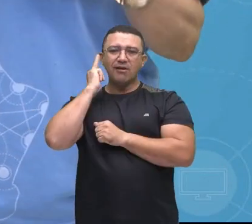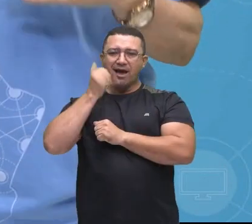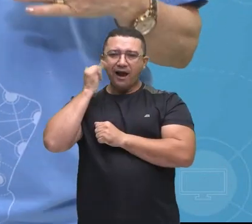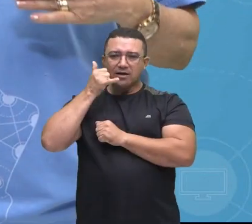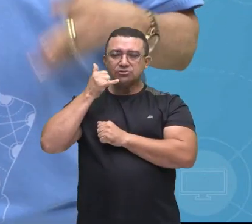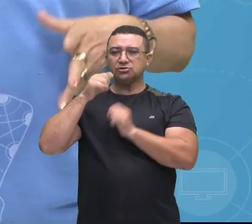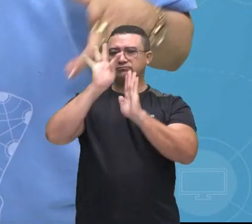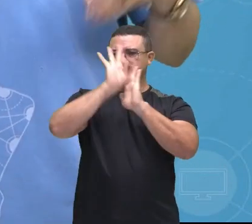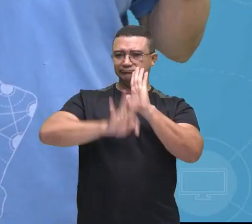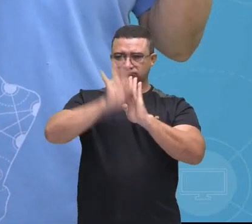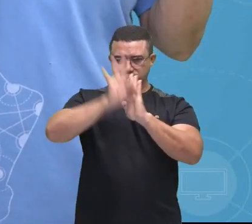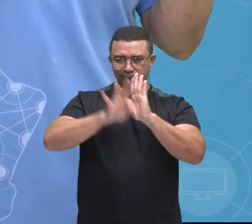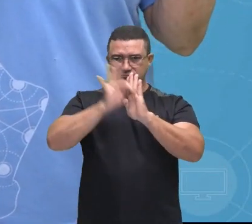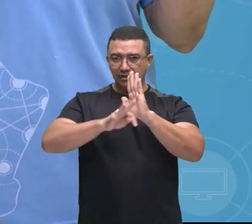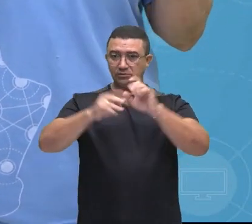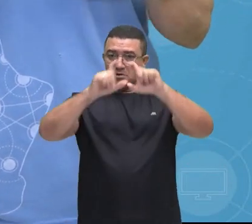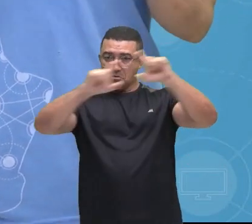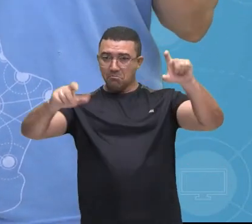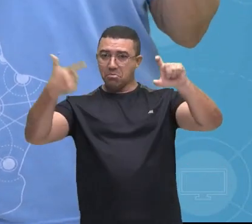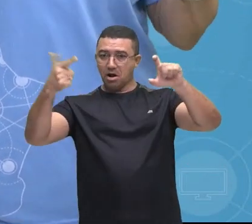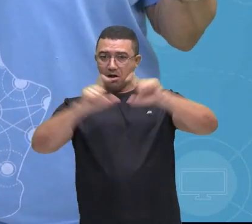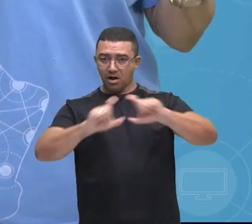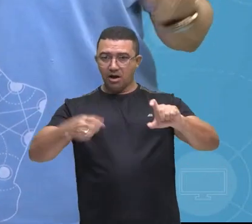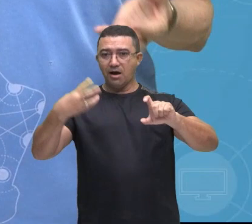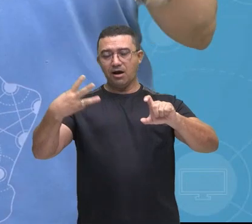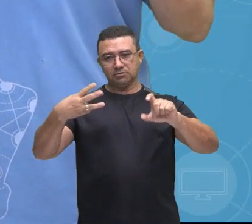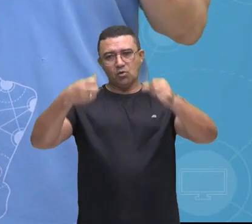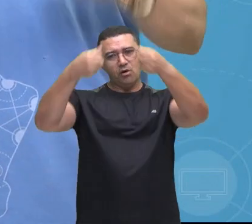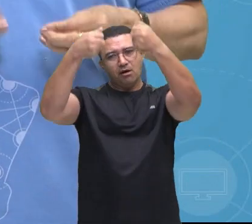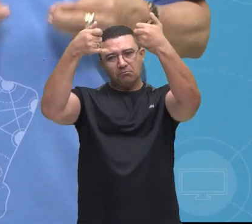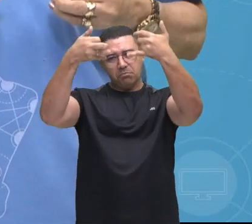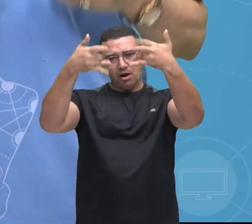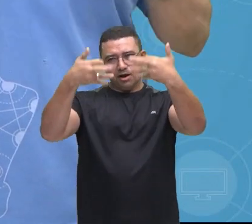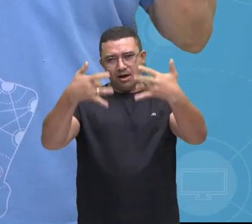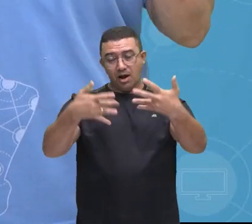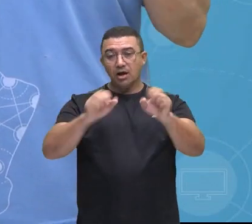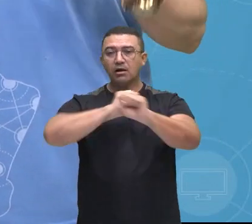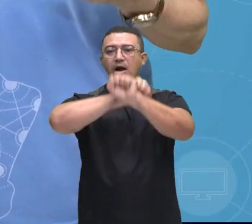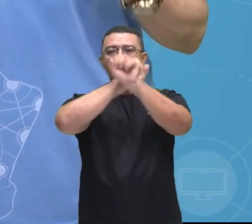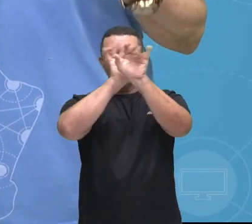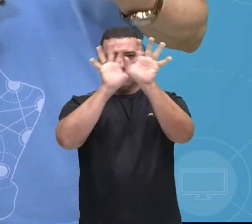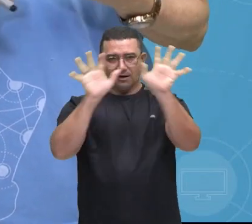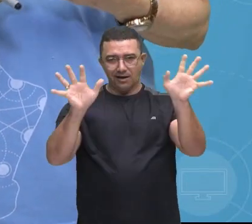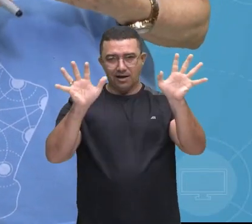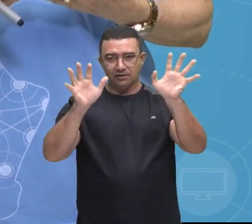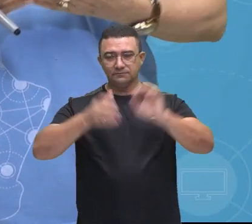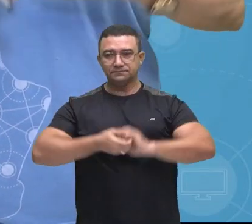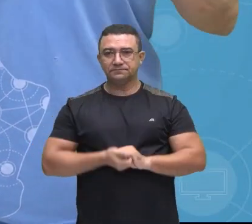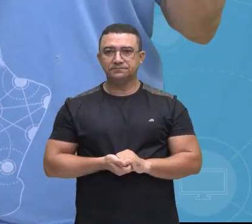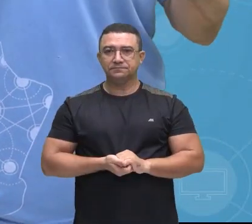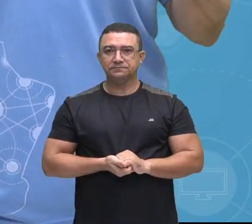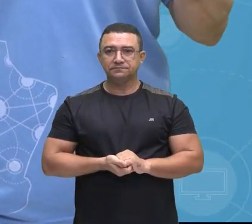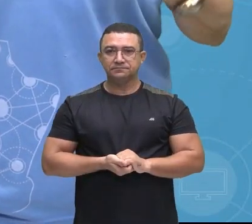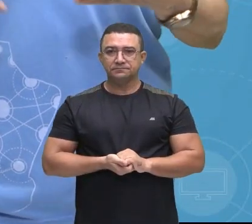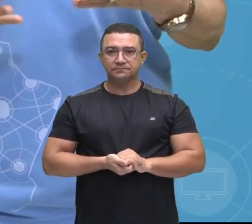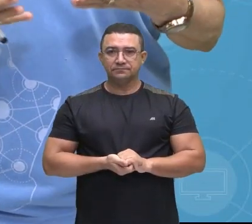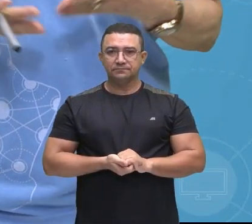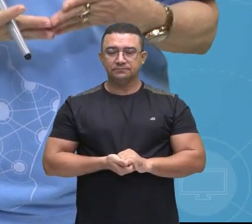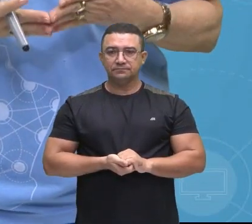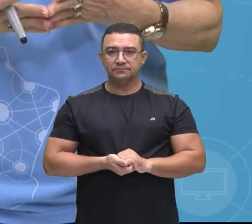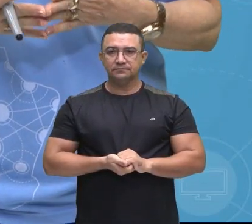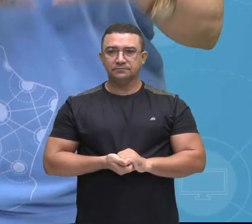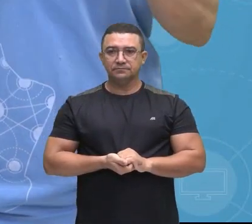de um texto, não é? Qualquer tipo de texto, ele pode ser constituído com 2 a